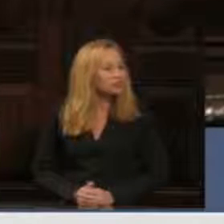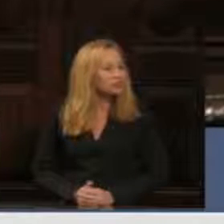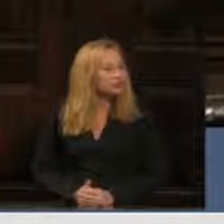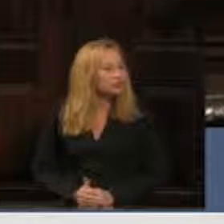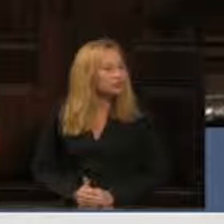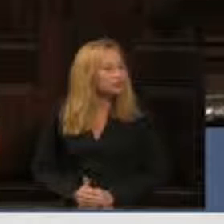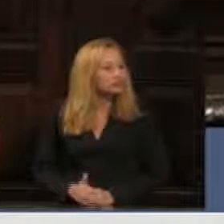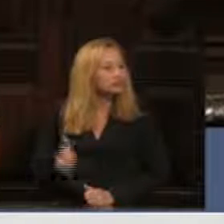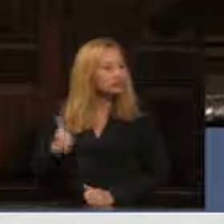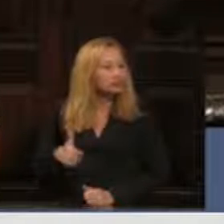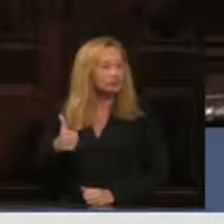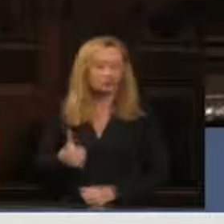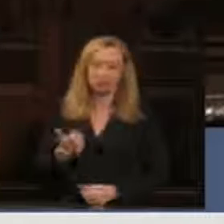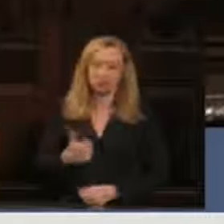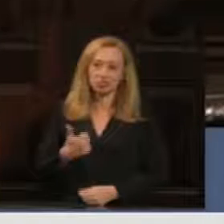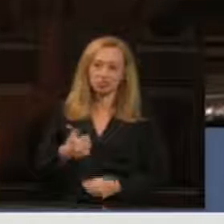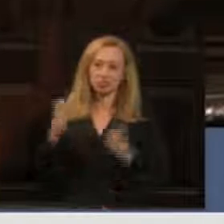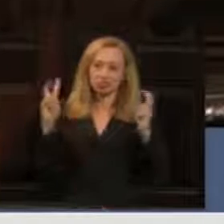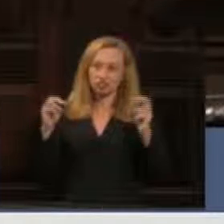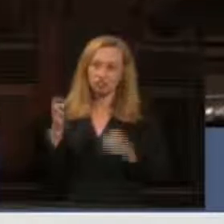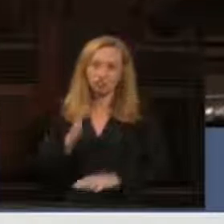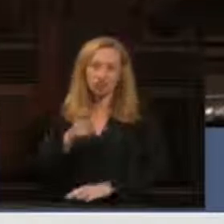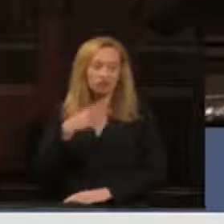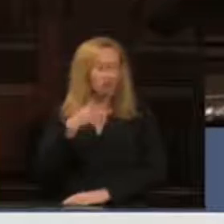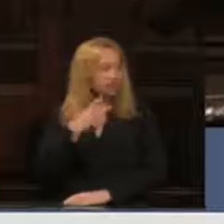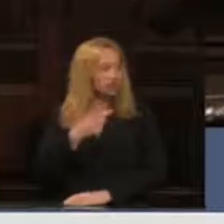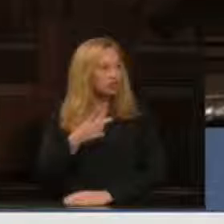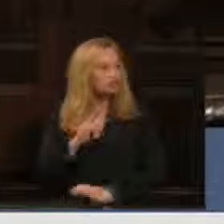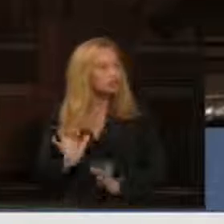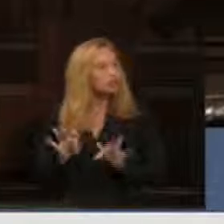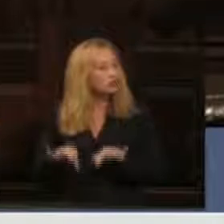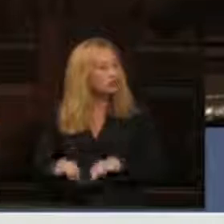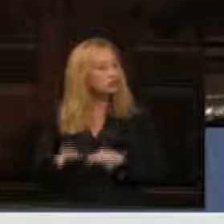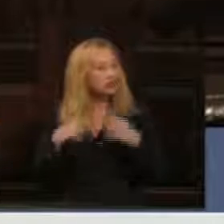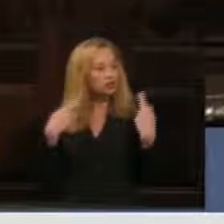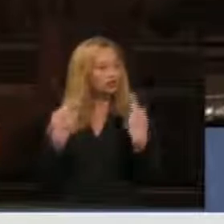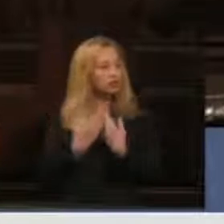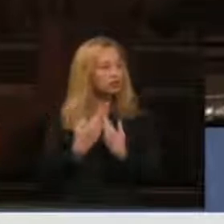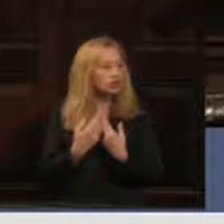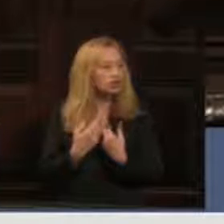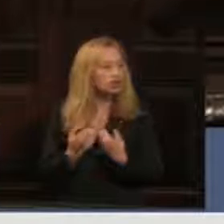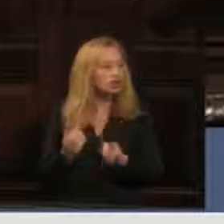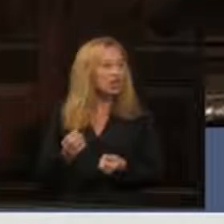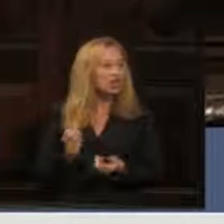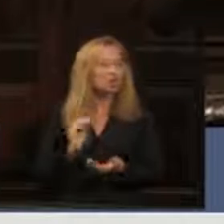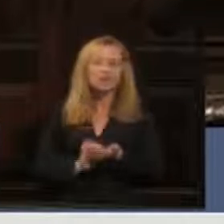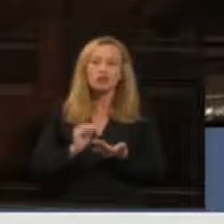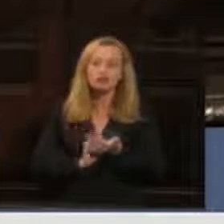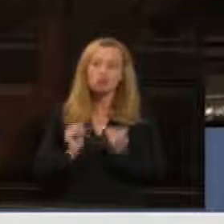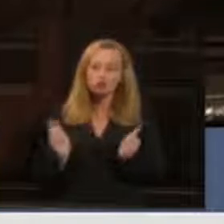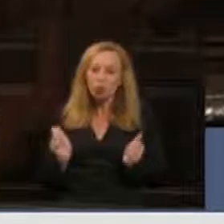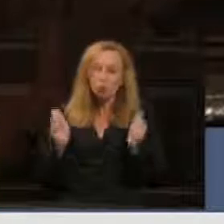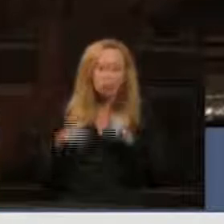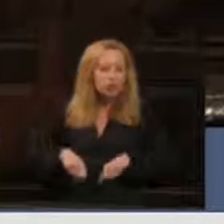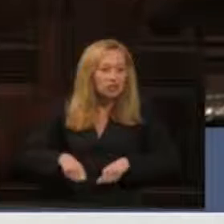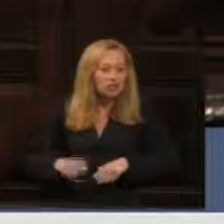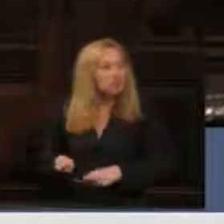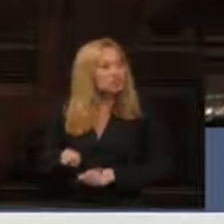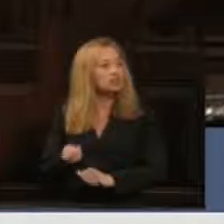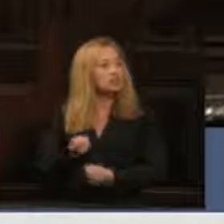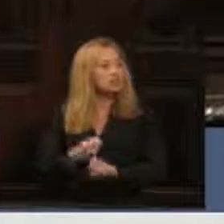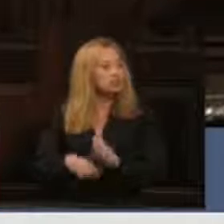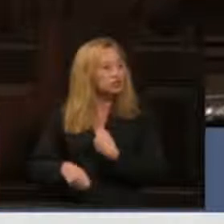no final do expediente de ontem. A incompetência